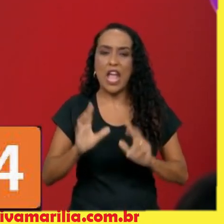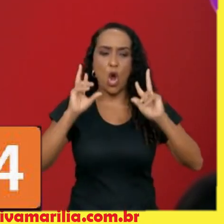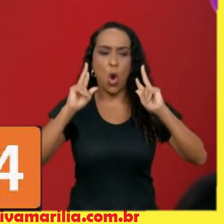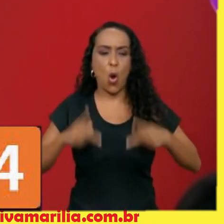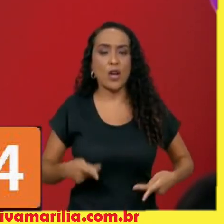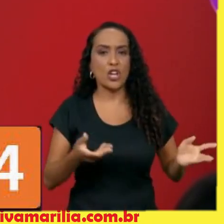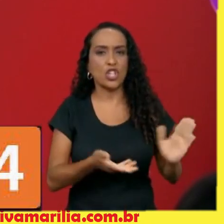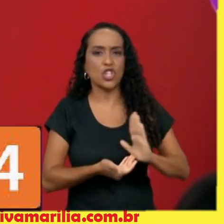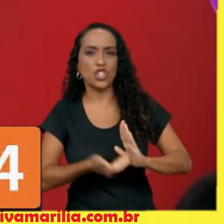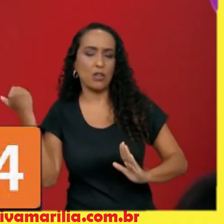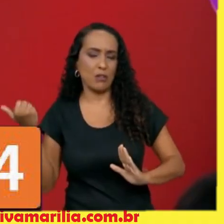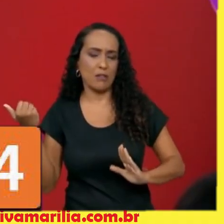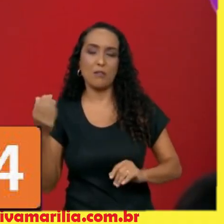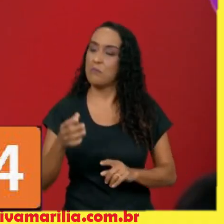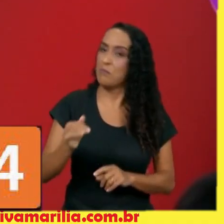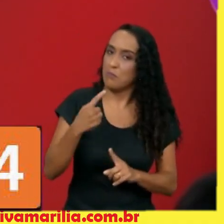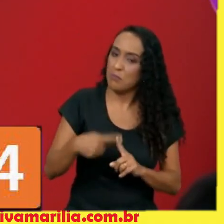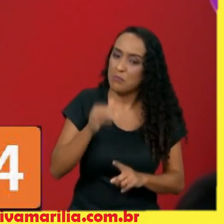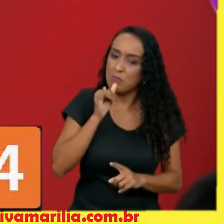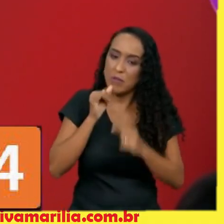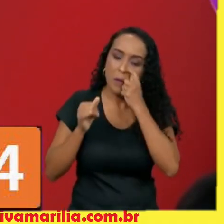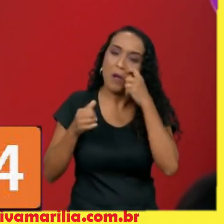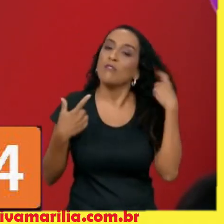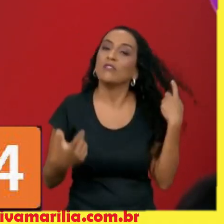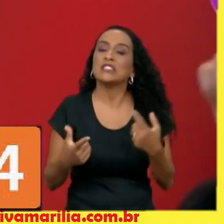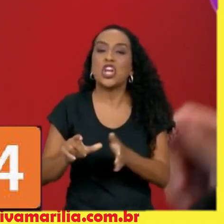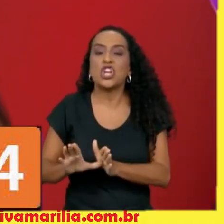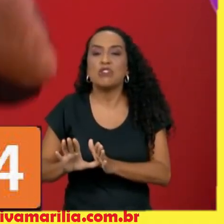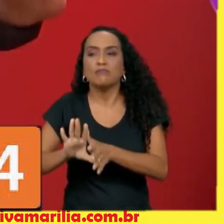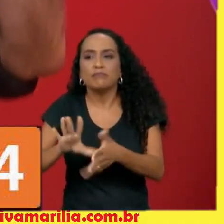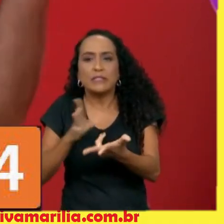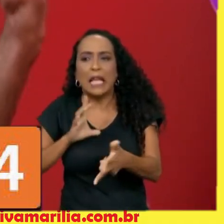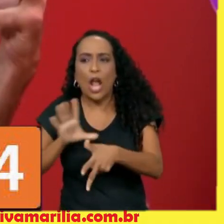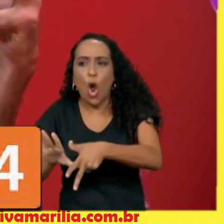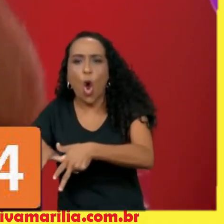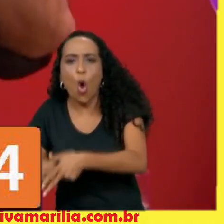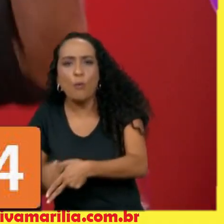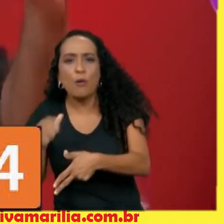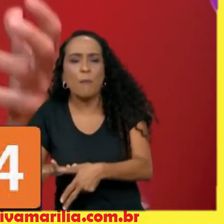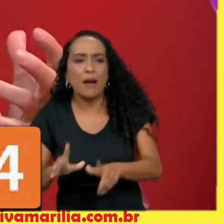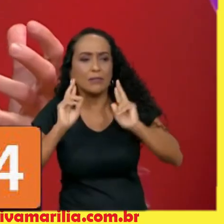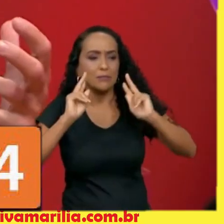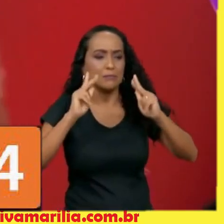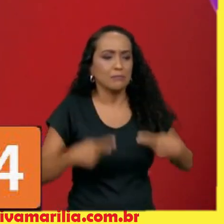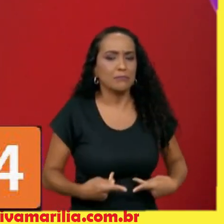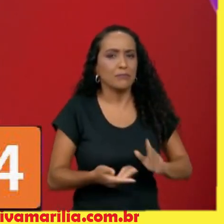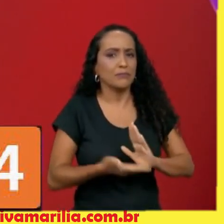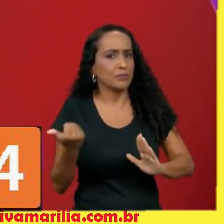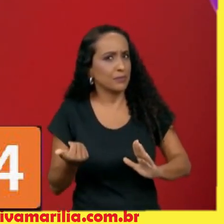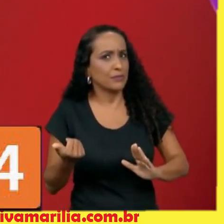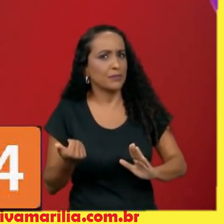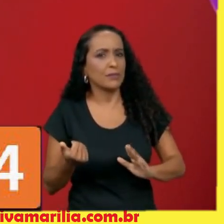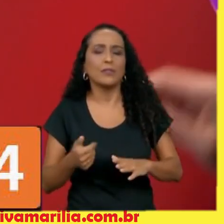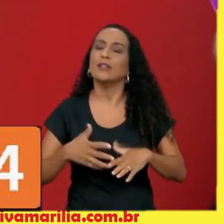você diz, você é corrupto para alguém, você está desumanizando essa pessoa. Então, o estatuto da moralidade é o principal do espírito, etc. Se